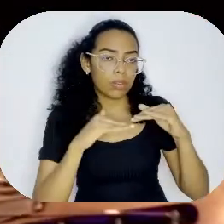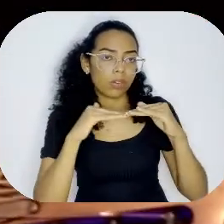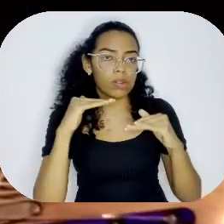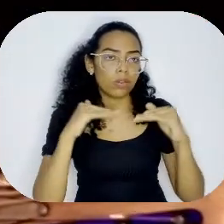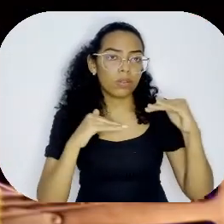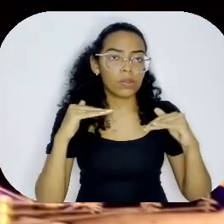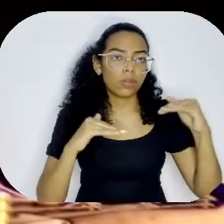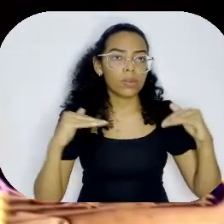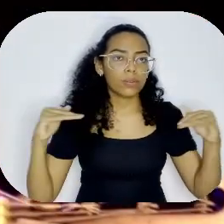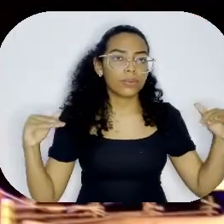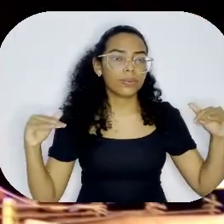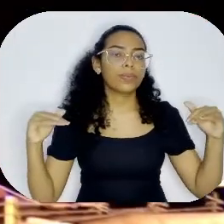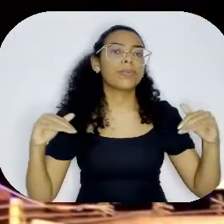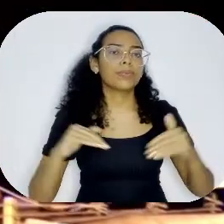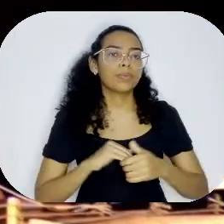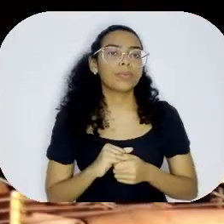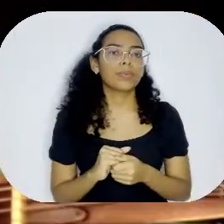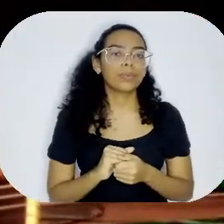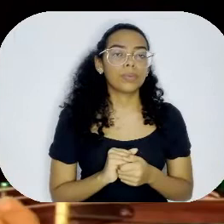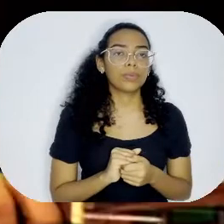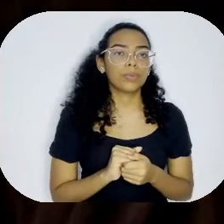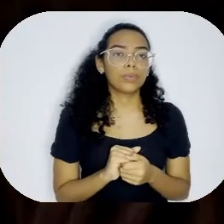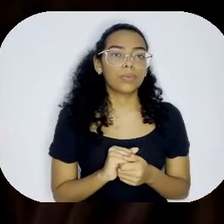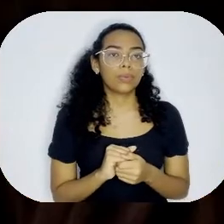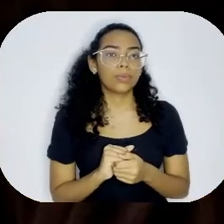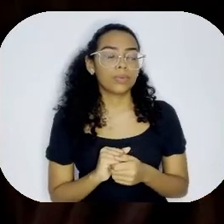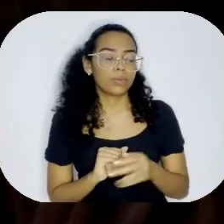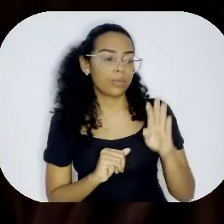a seres tão desiguais.